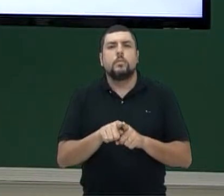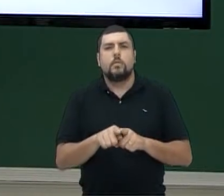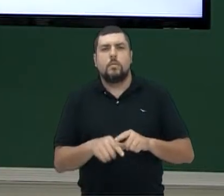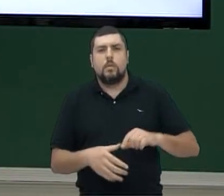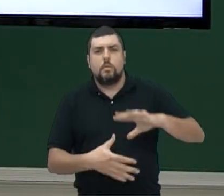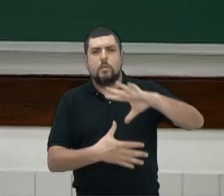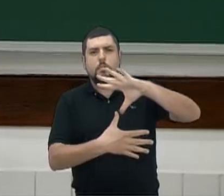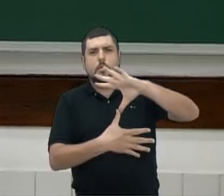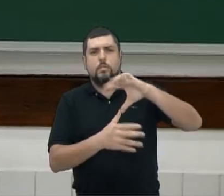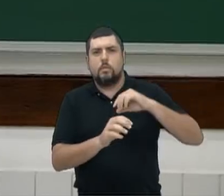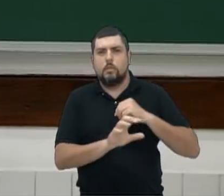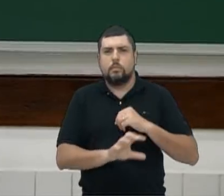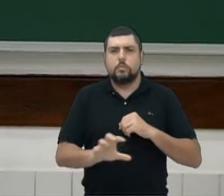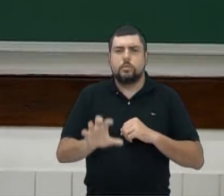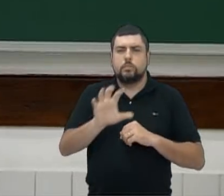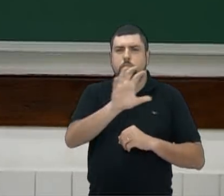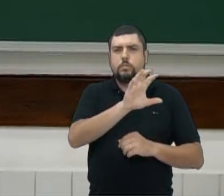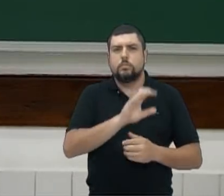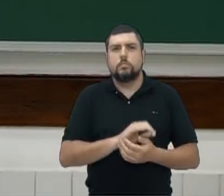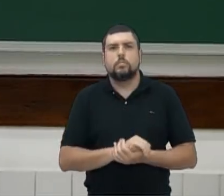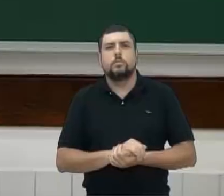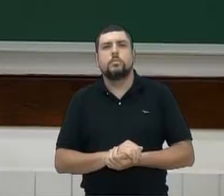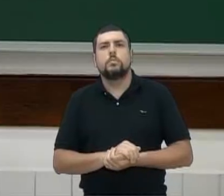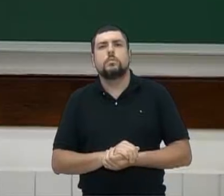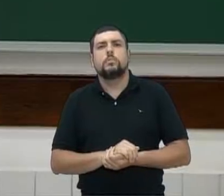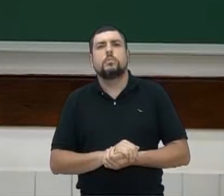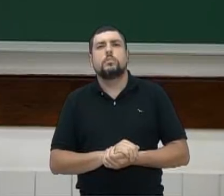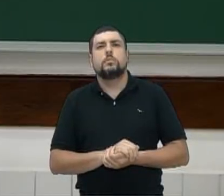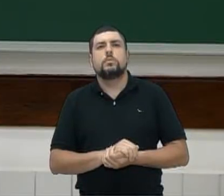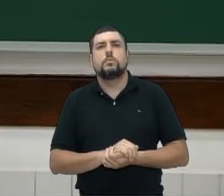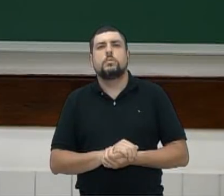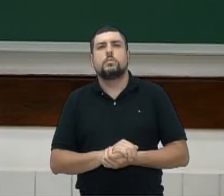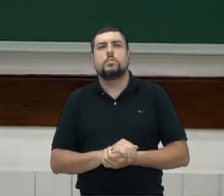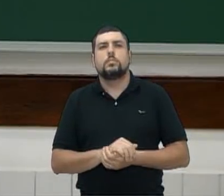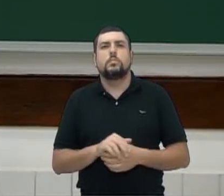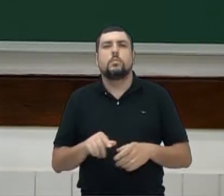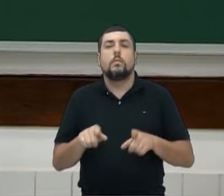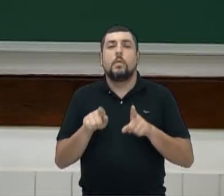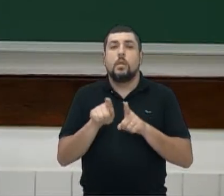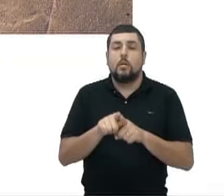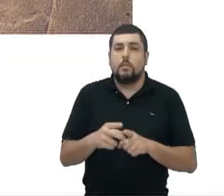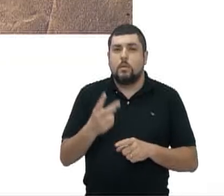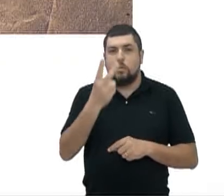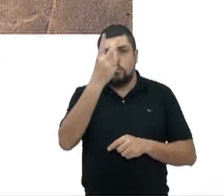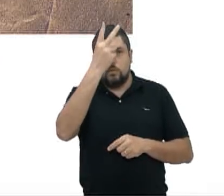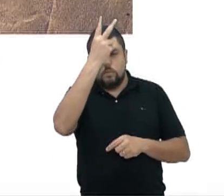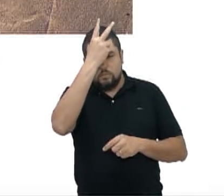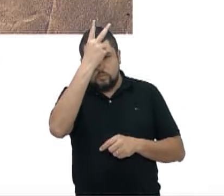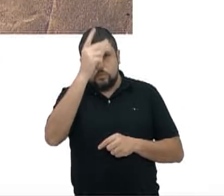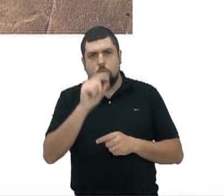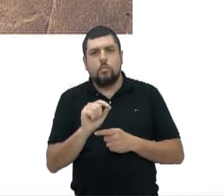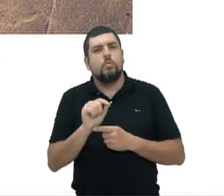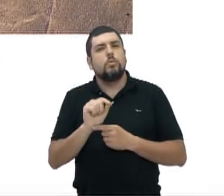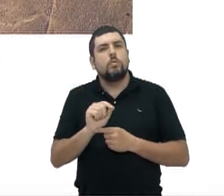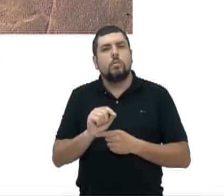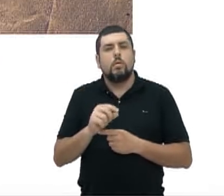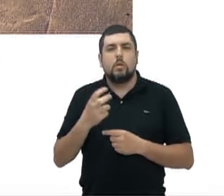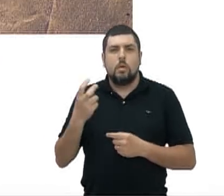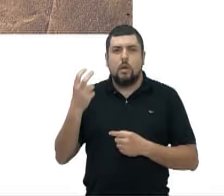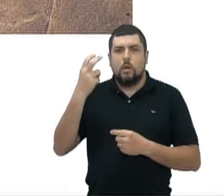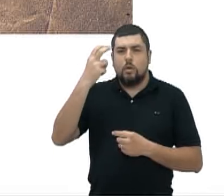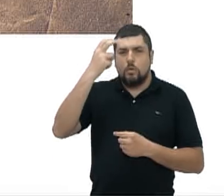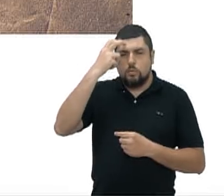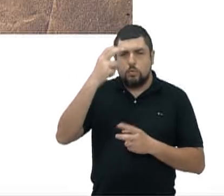continente americano. E aqui, outros exemplos aqui no Peru, que também são traços culturais